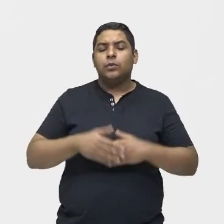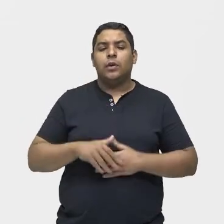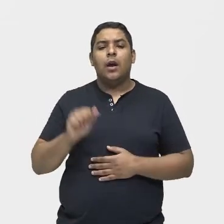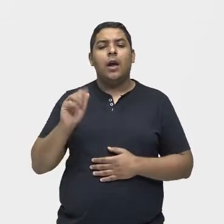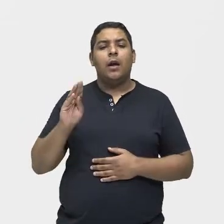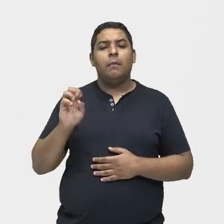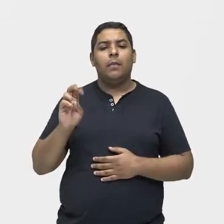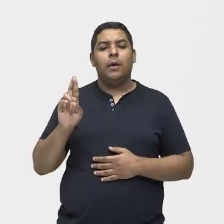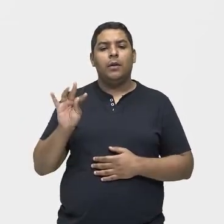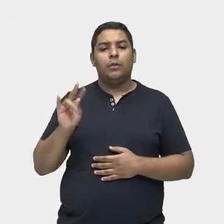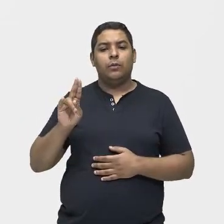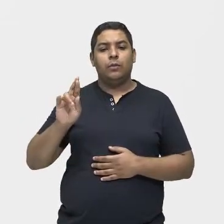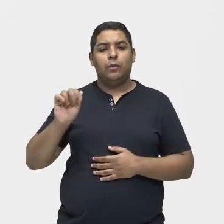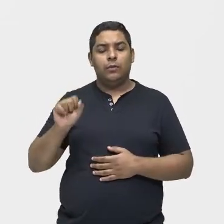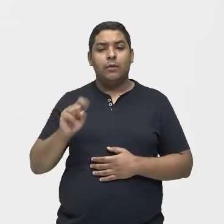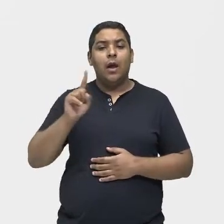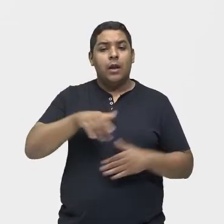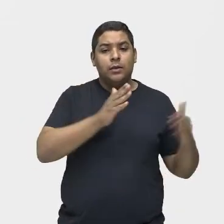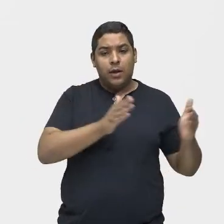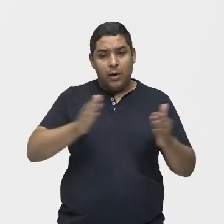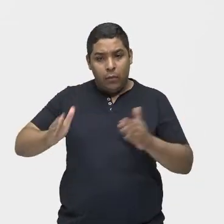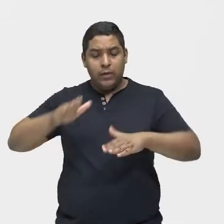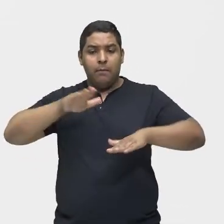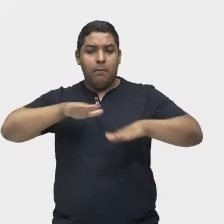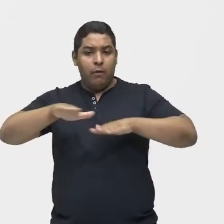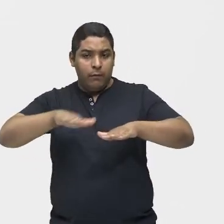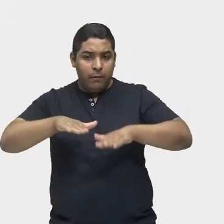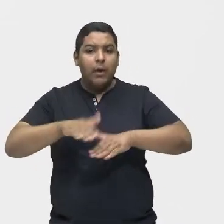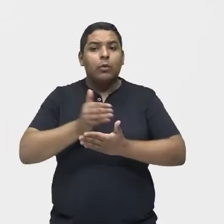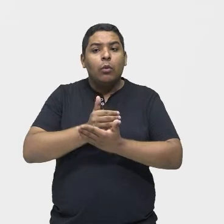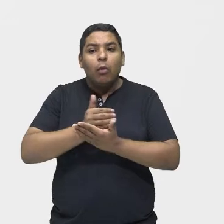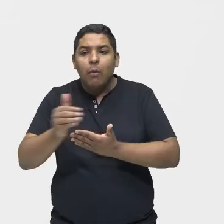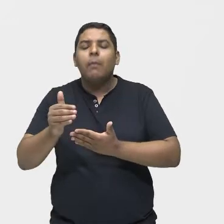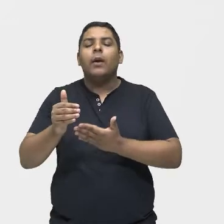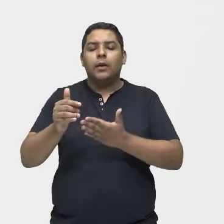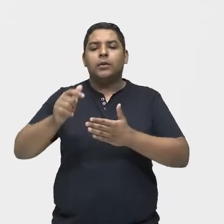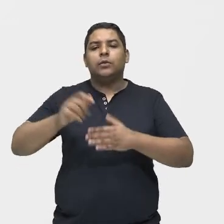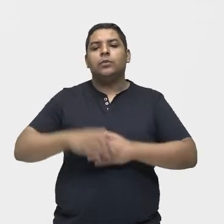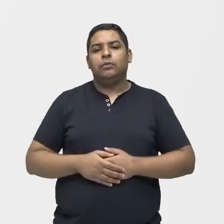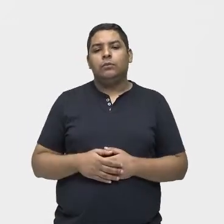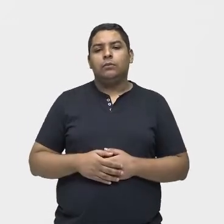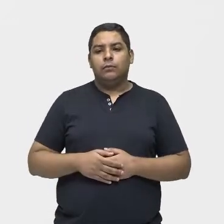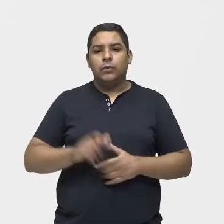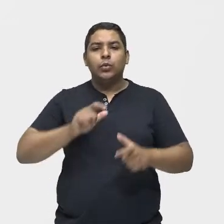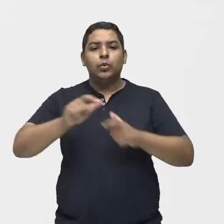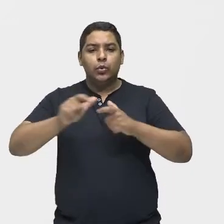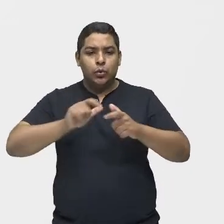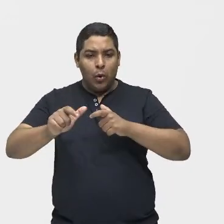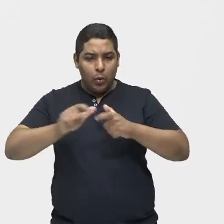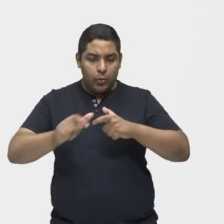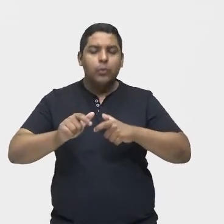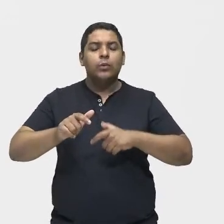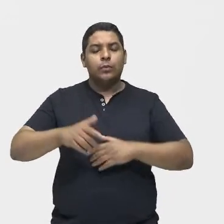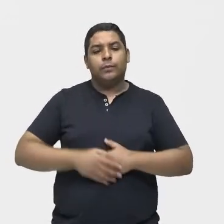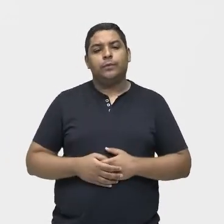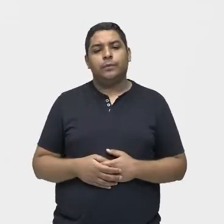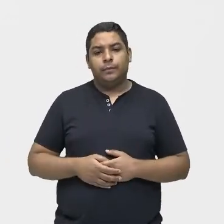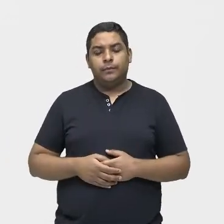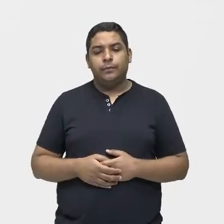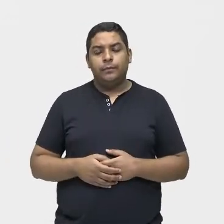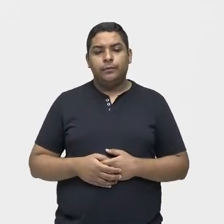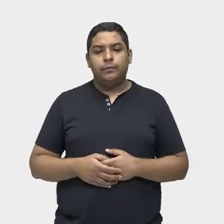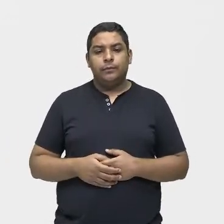brancas, ele está totalmente indefeso, não tem para onde ele escapar. Ele está